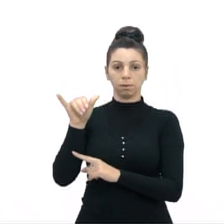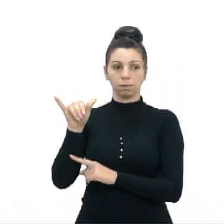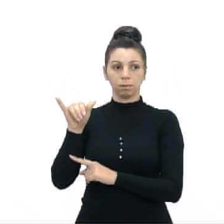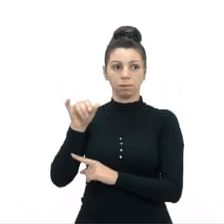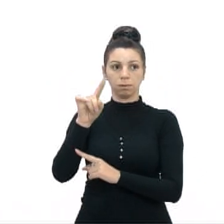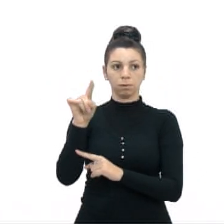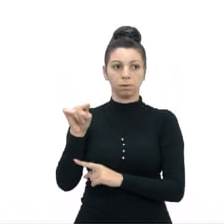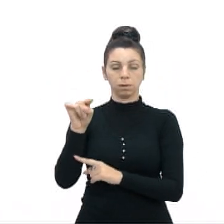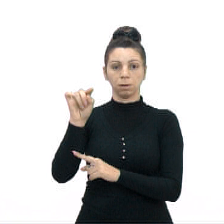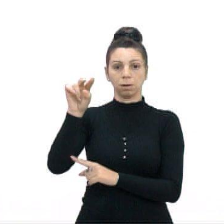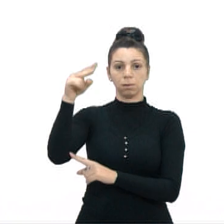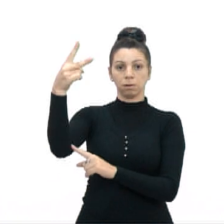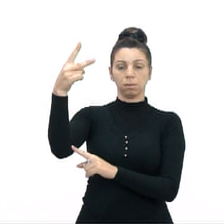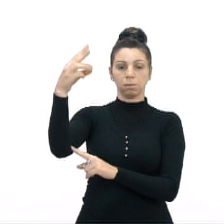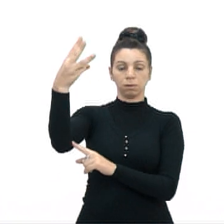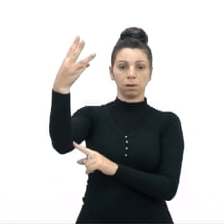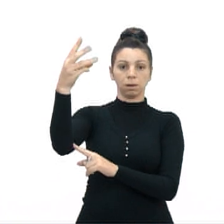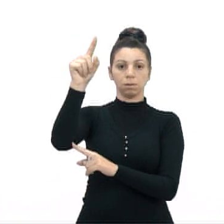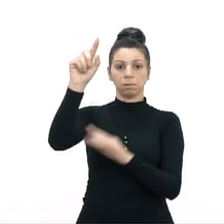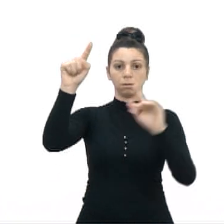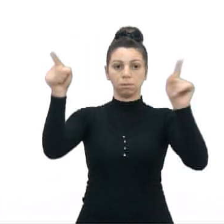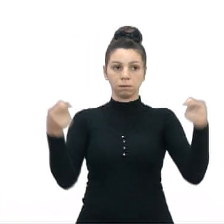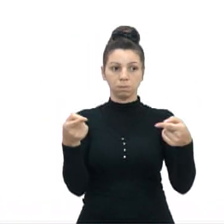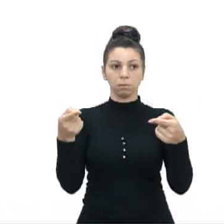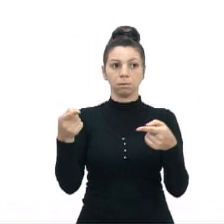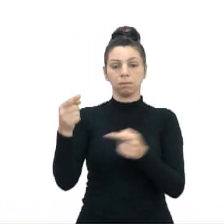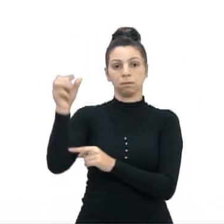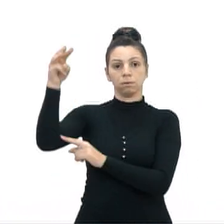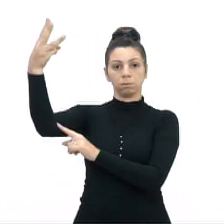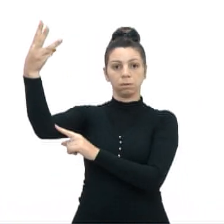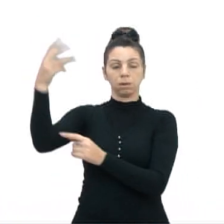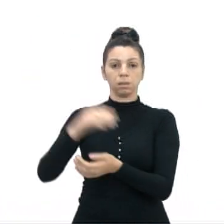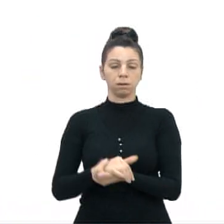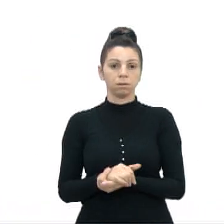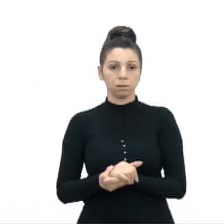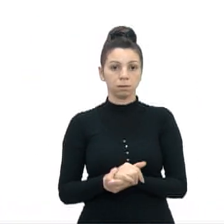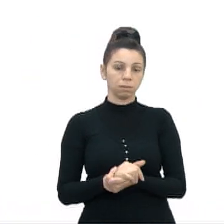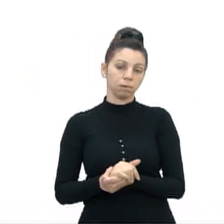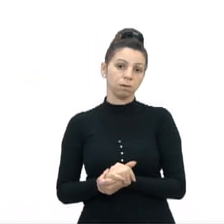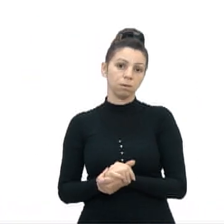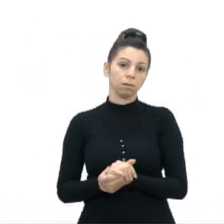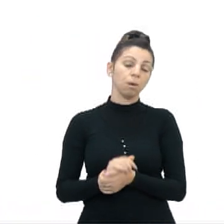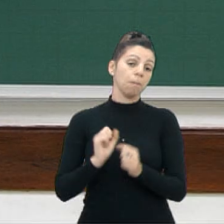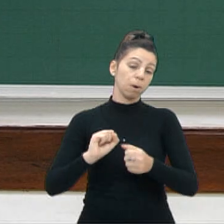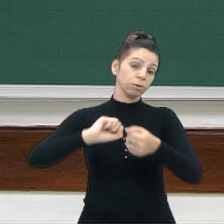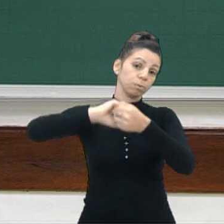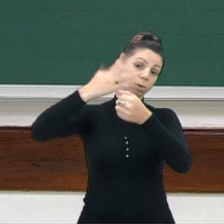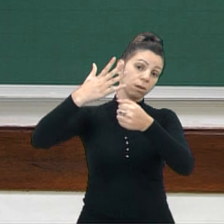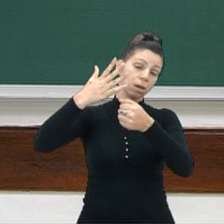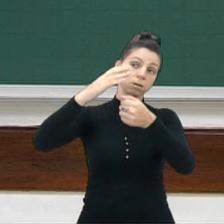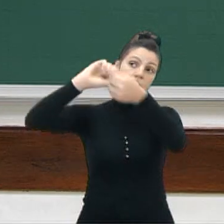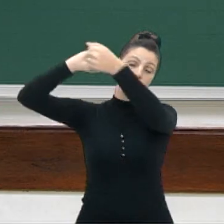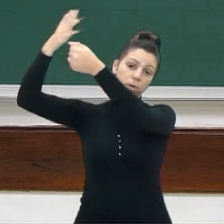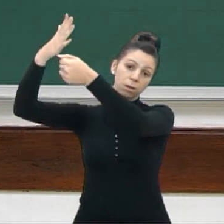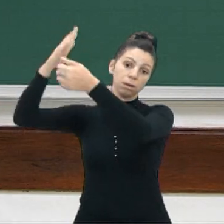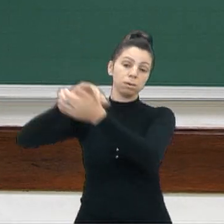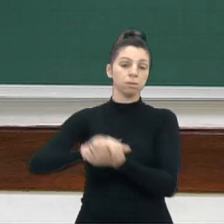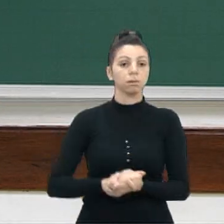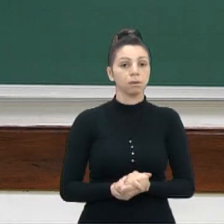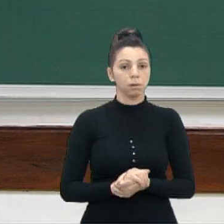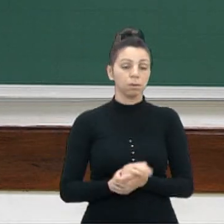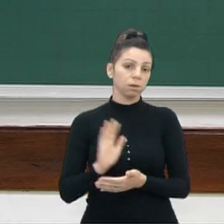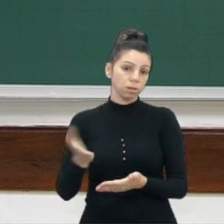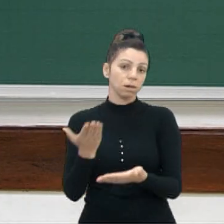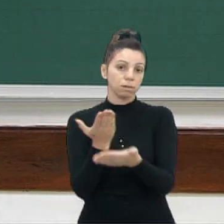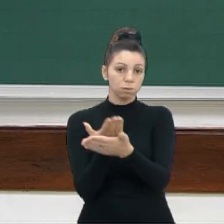de várias formas. O exemplo que nós demos agora há pouco, ou fazer potência de potência, como também nós já fizemos